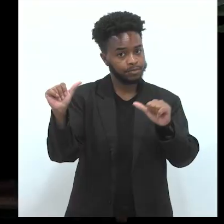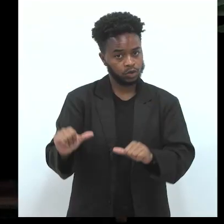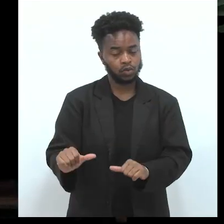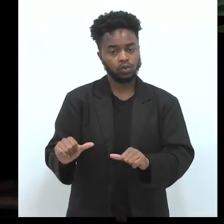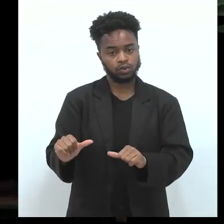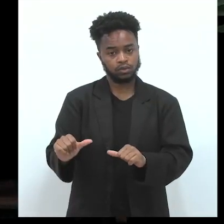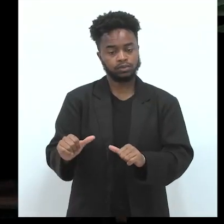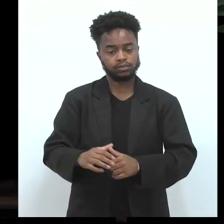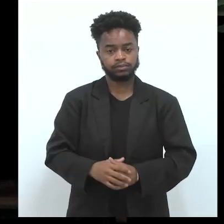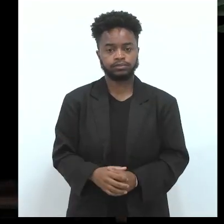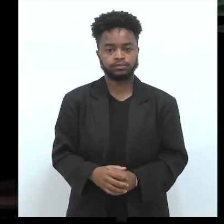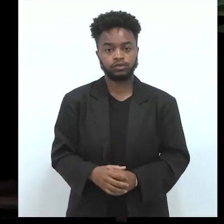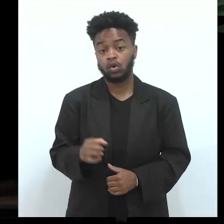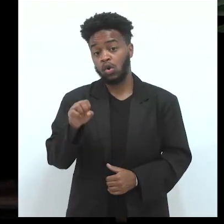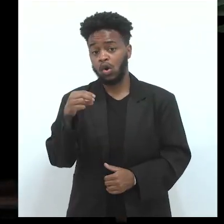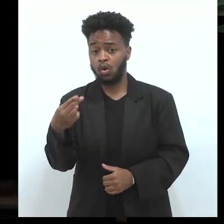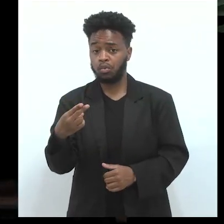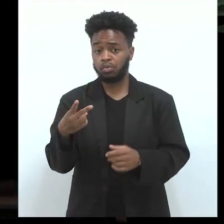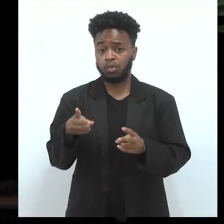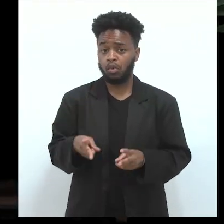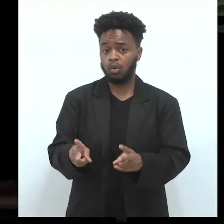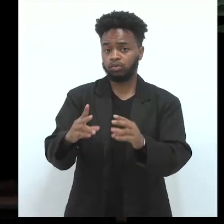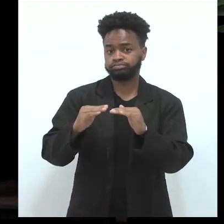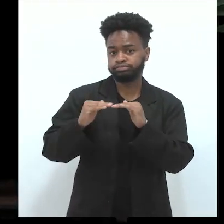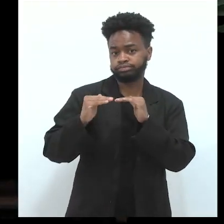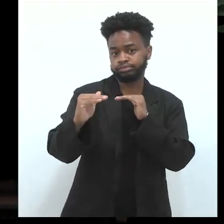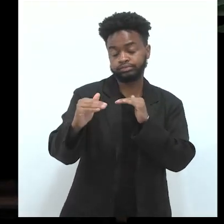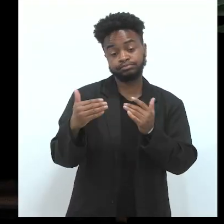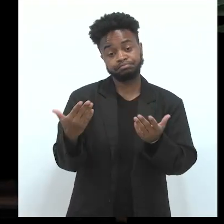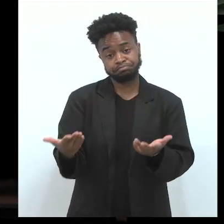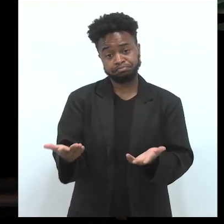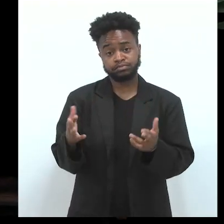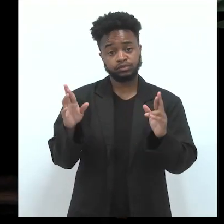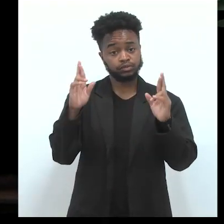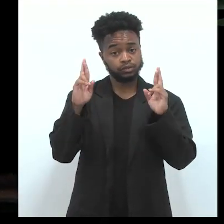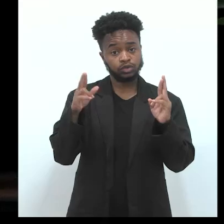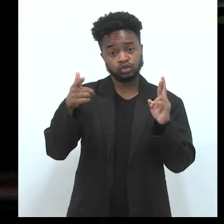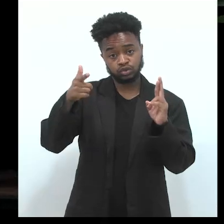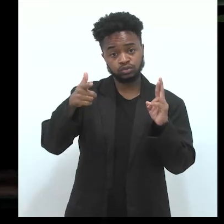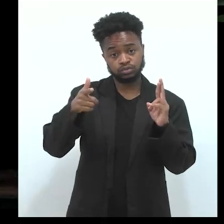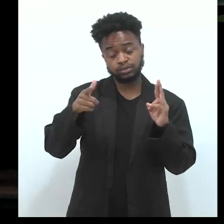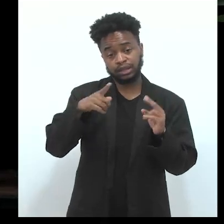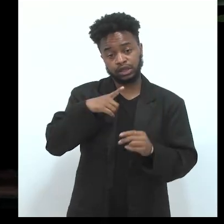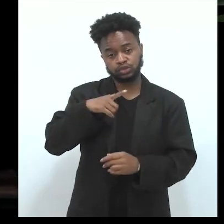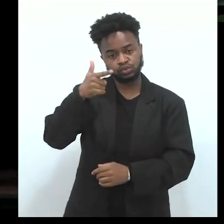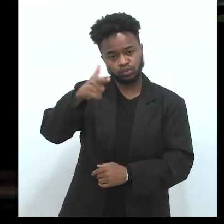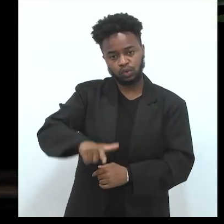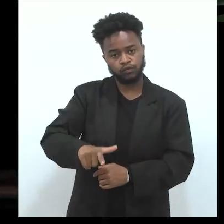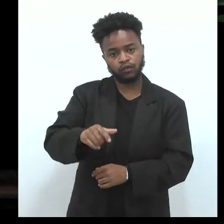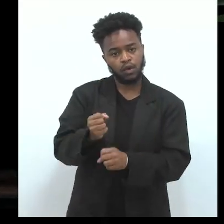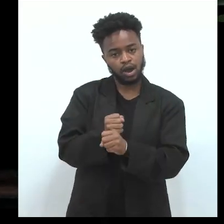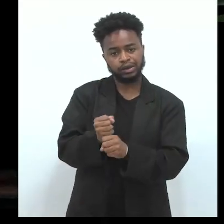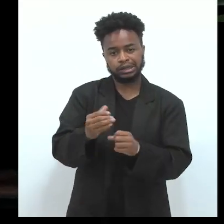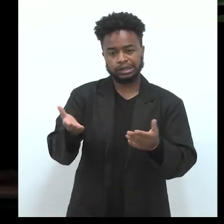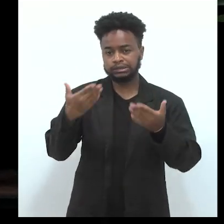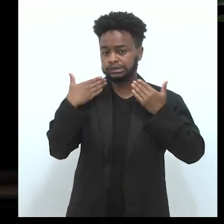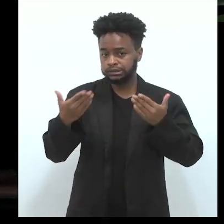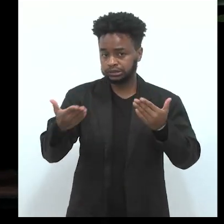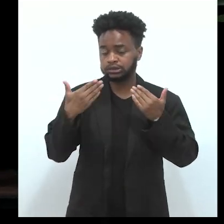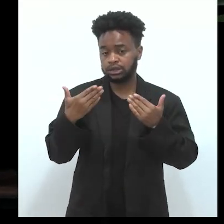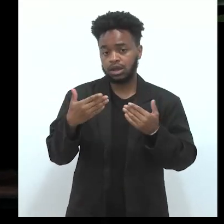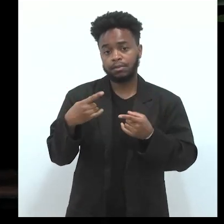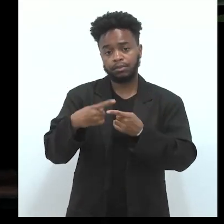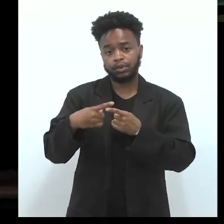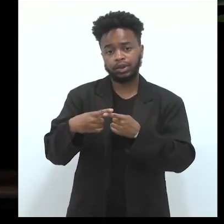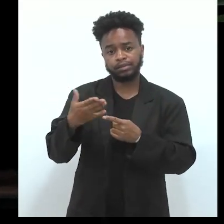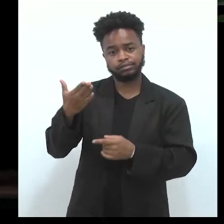a tendência é sempre piorar ou manter como está. Então, esperamos novamente um ano mais quente, que a gente tem